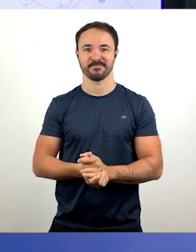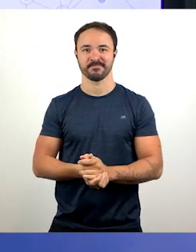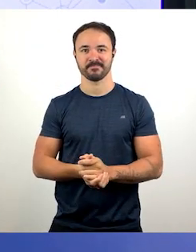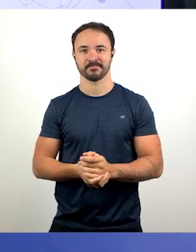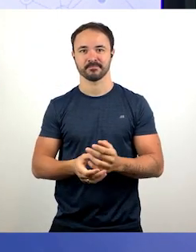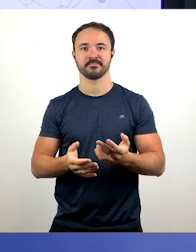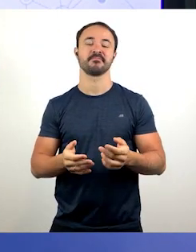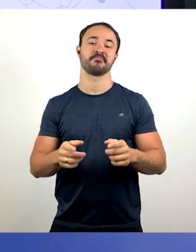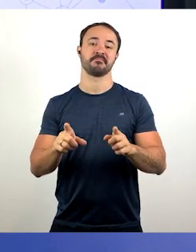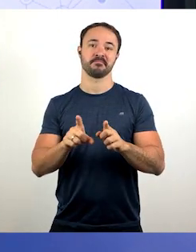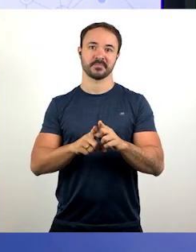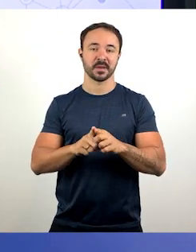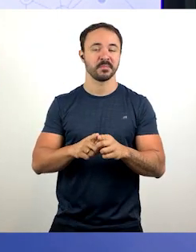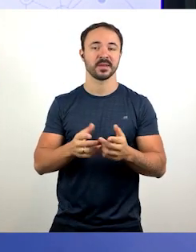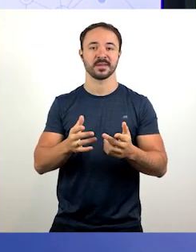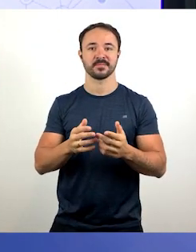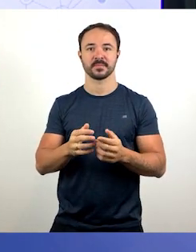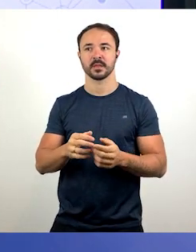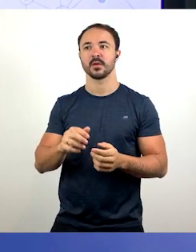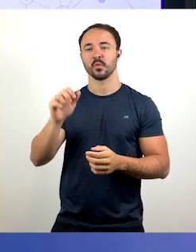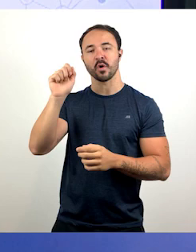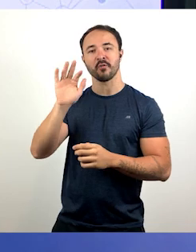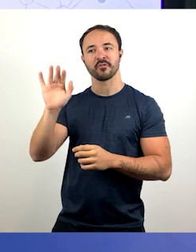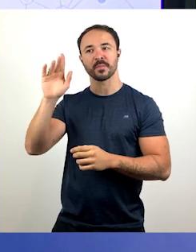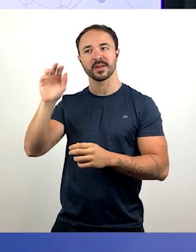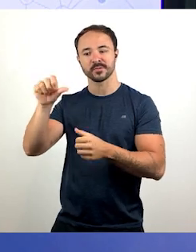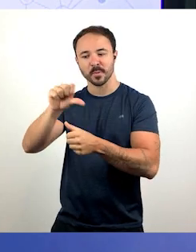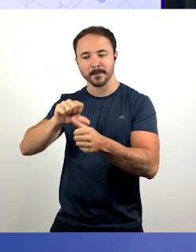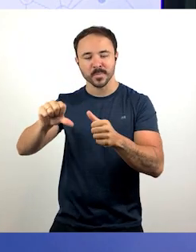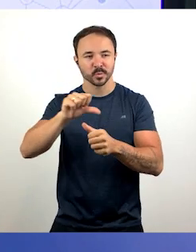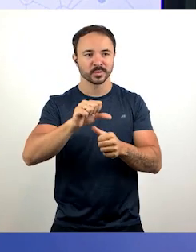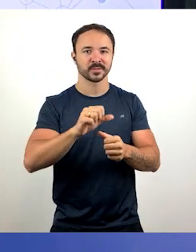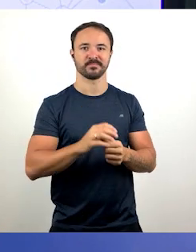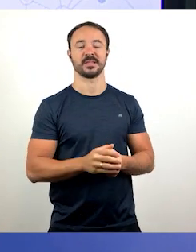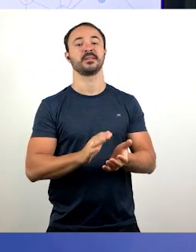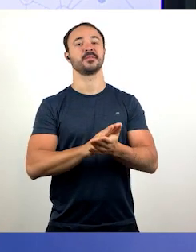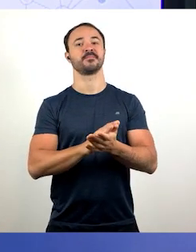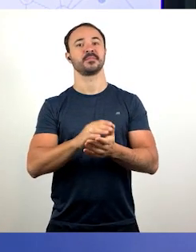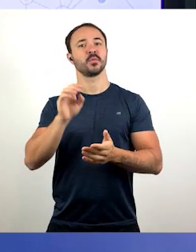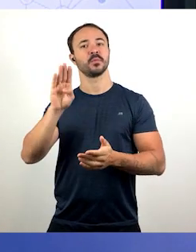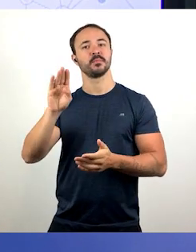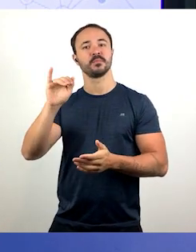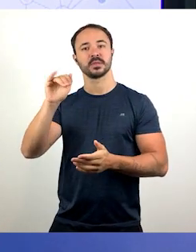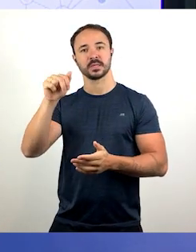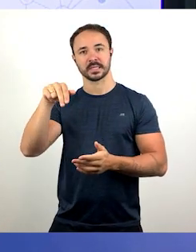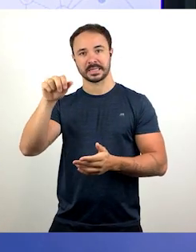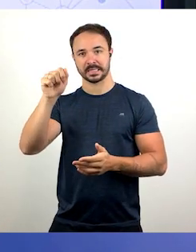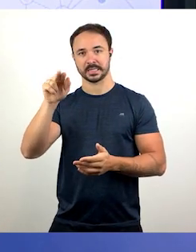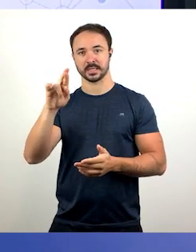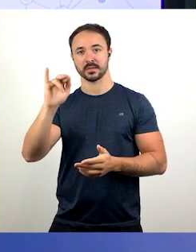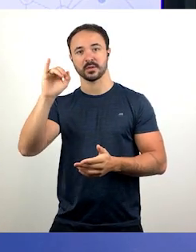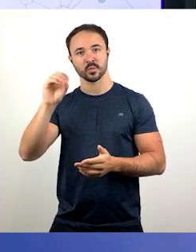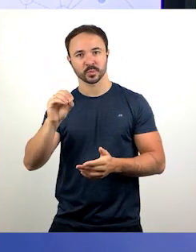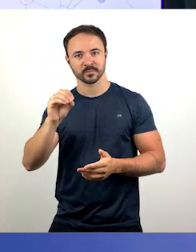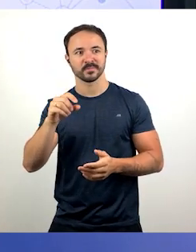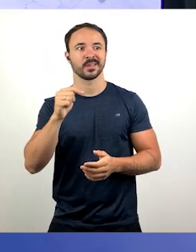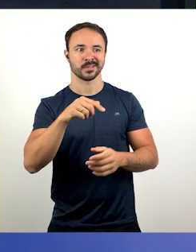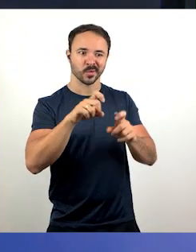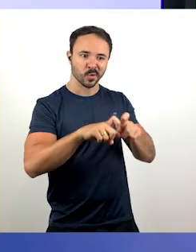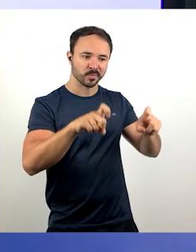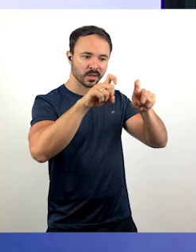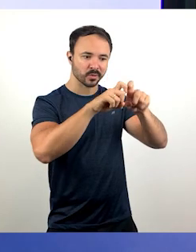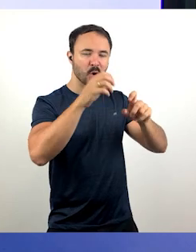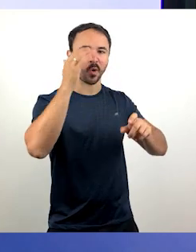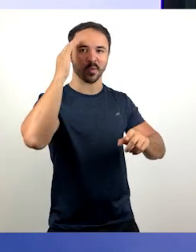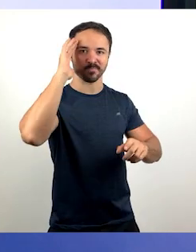o alfabeto para o código binário faz com que o computador execute suas tarefas. E é exatamente este código binário